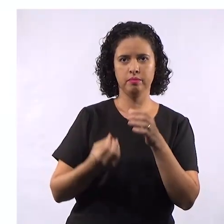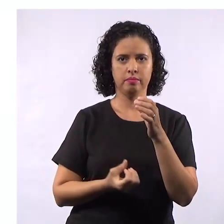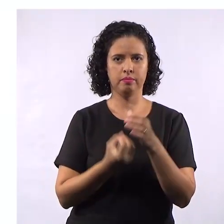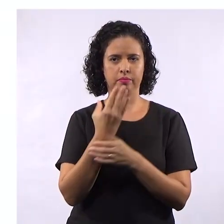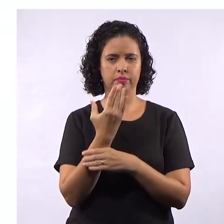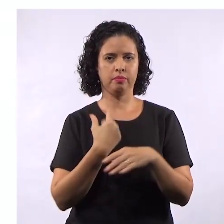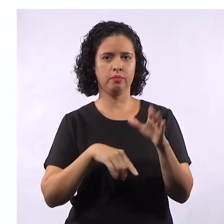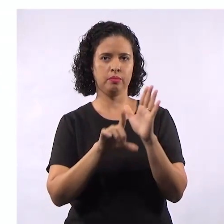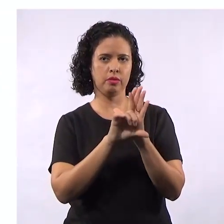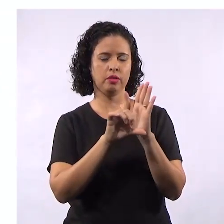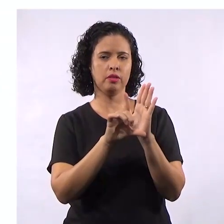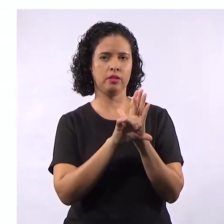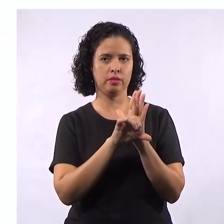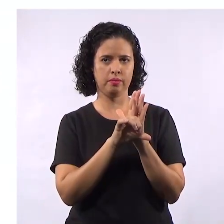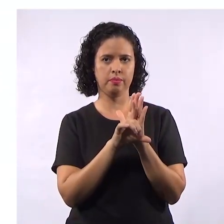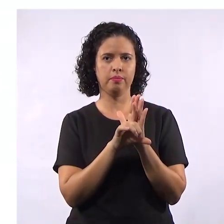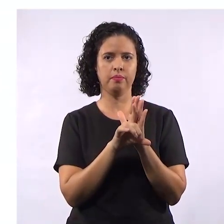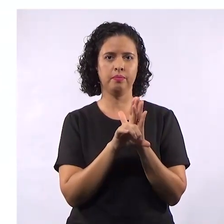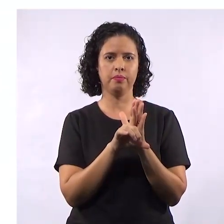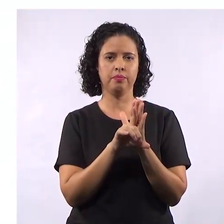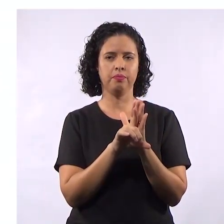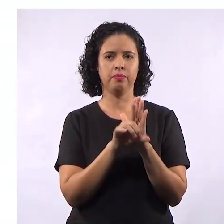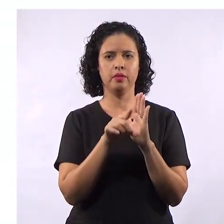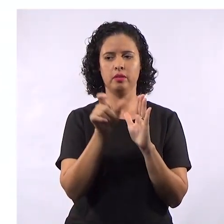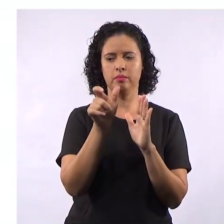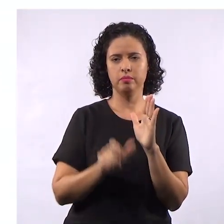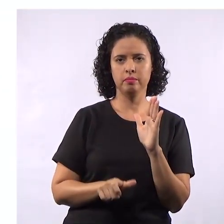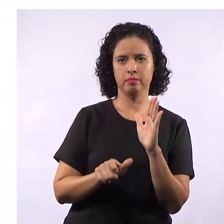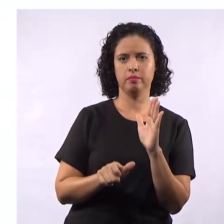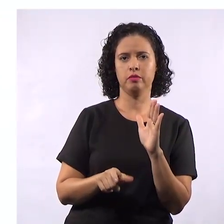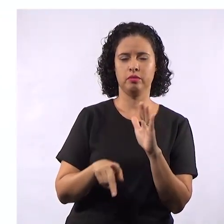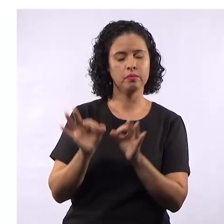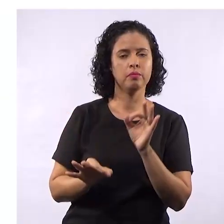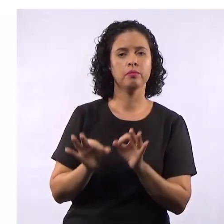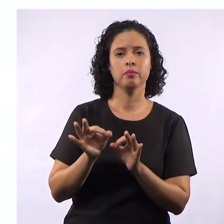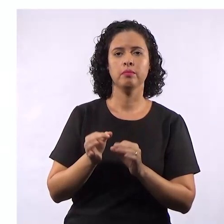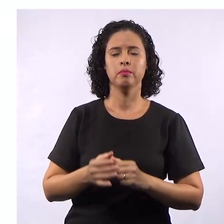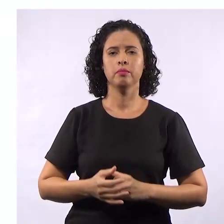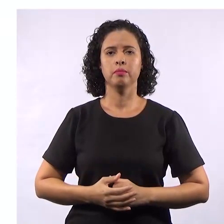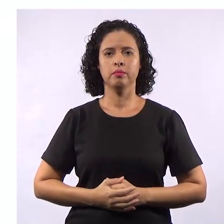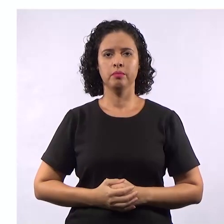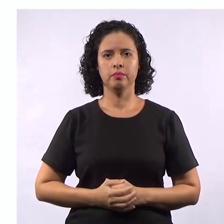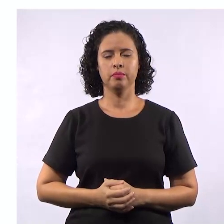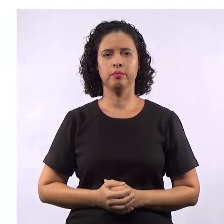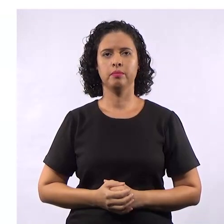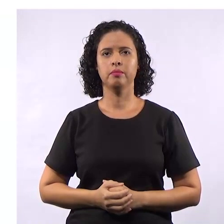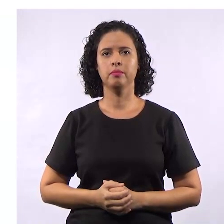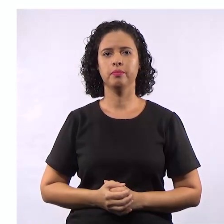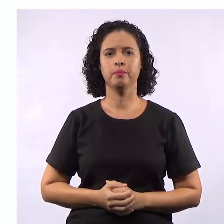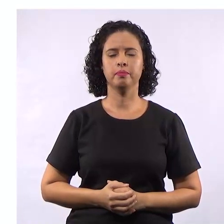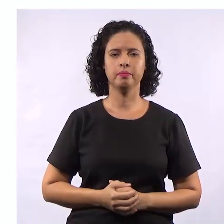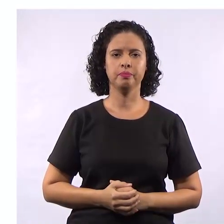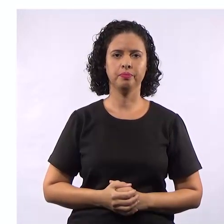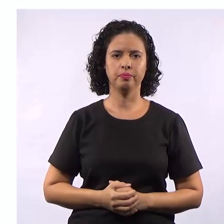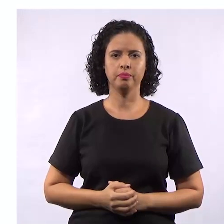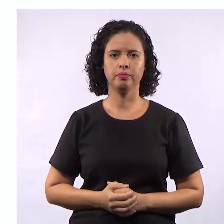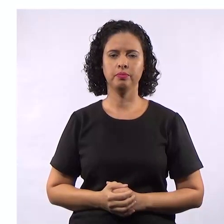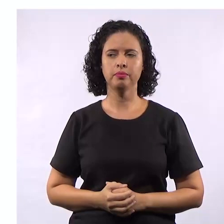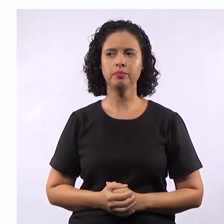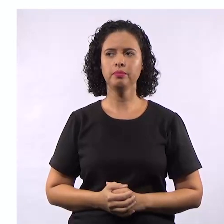muito didático a ponto de eu trazer aqui para vocês aqui como apresentação, tá? E